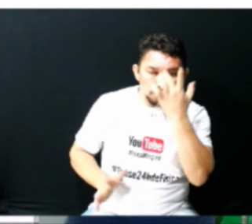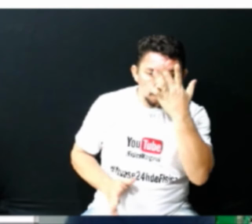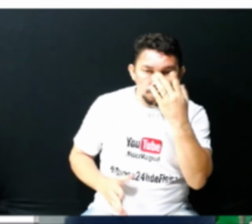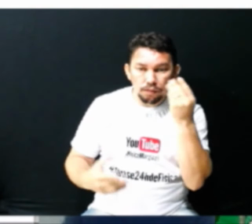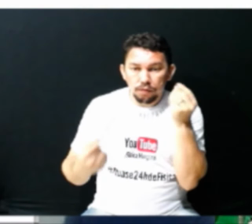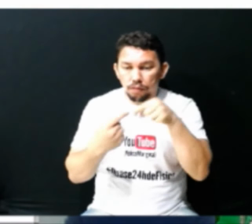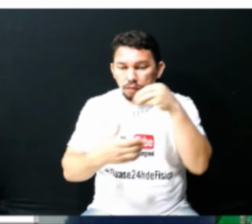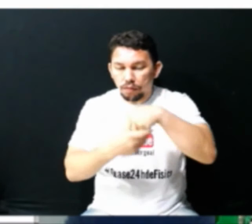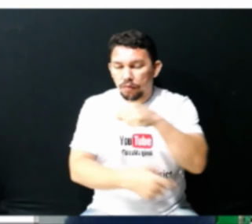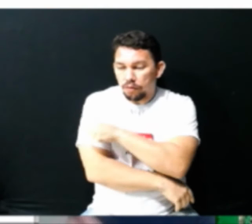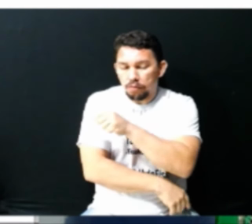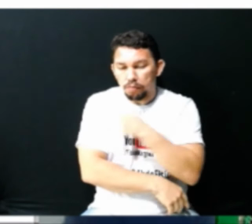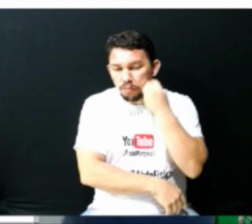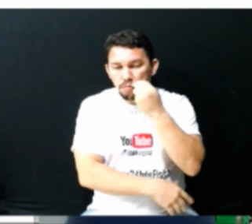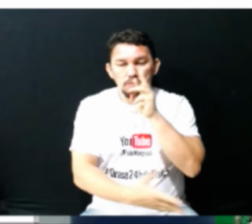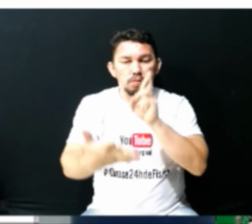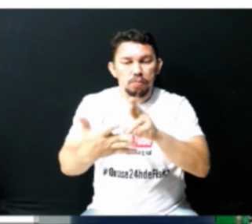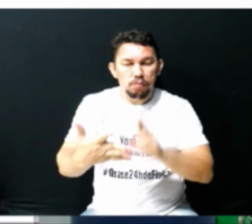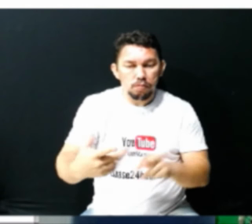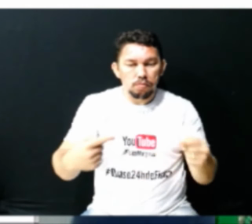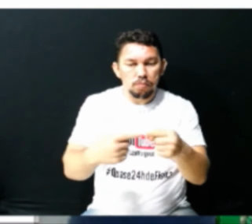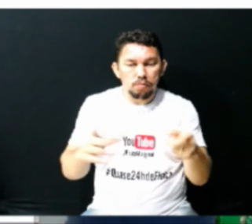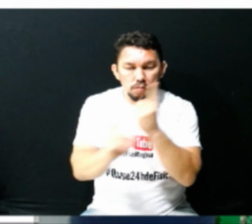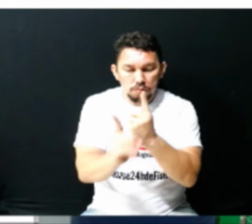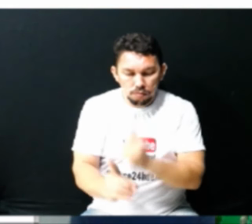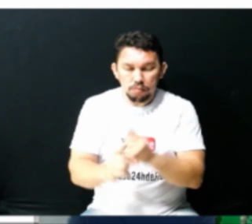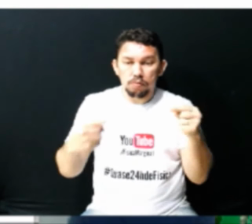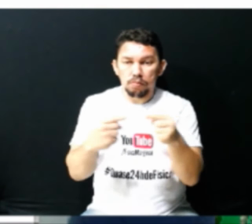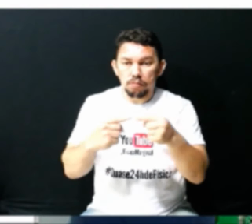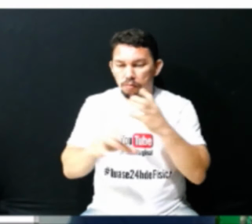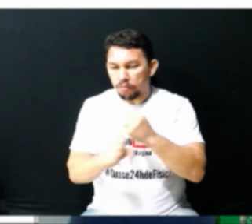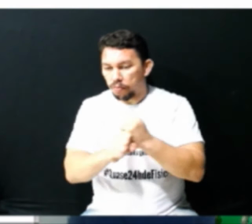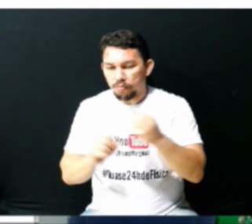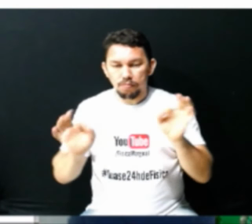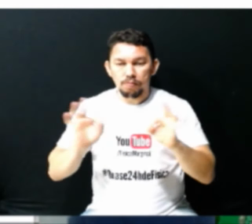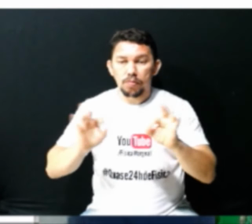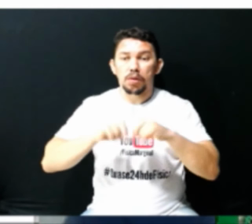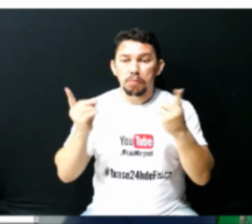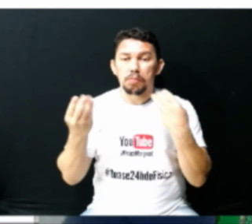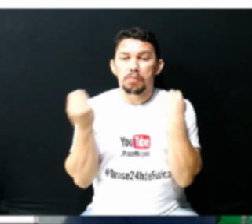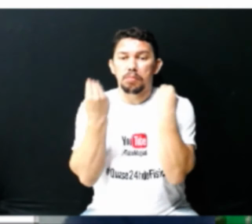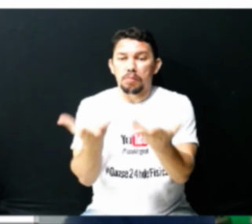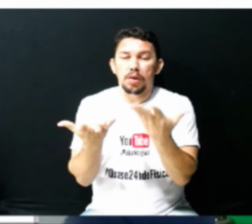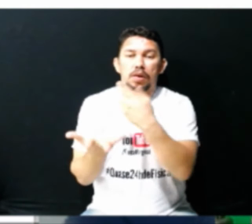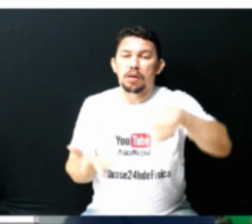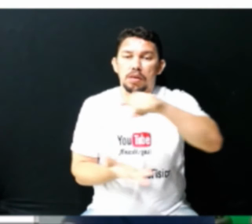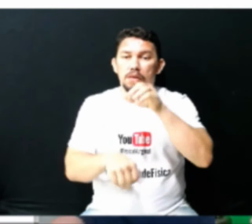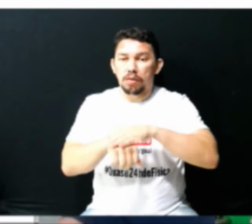experiente consegue resolver, encontrar a resposta sem fazer conta, mas eu faço isso no curso